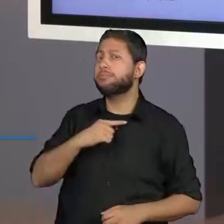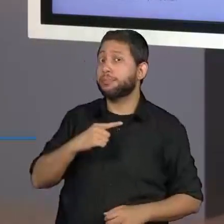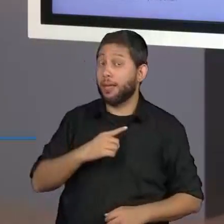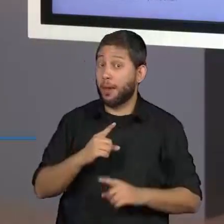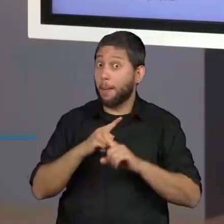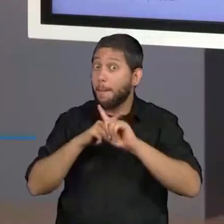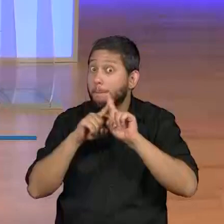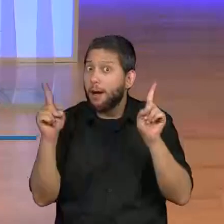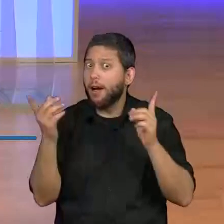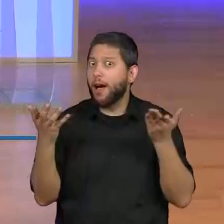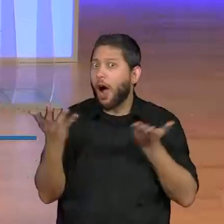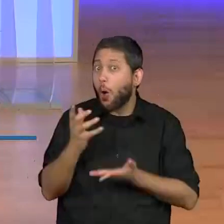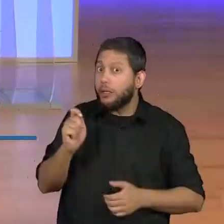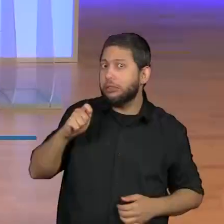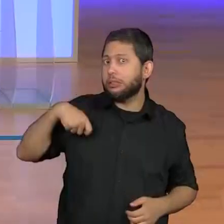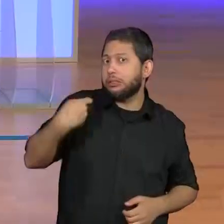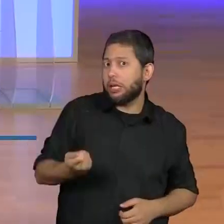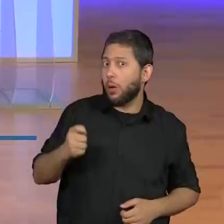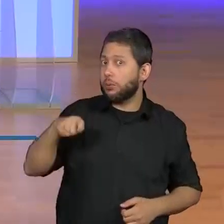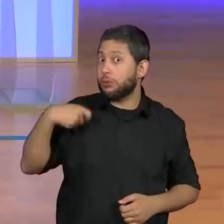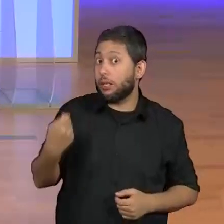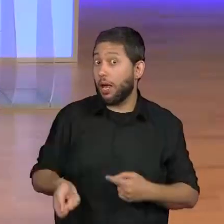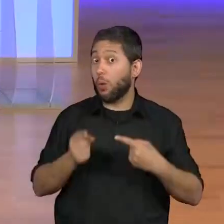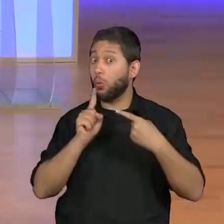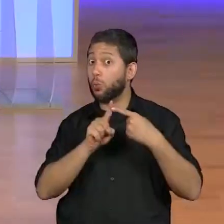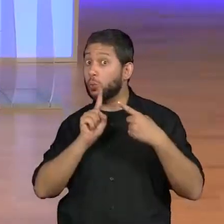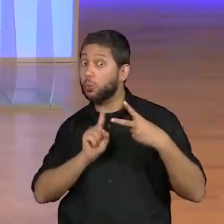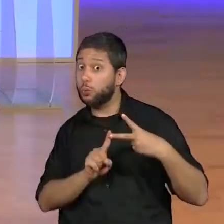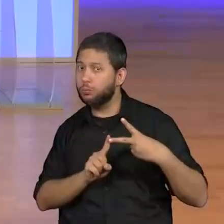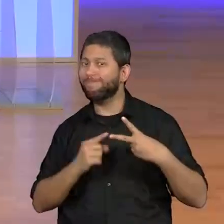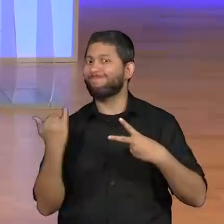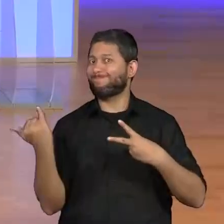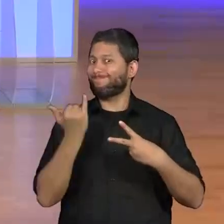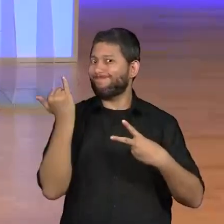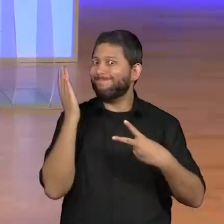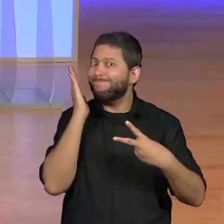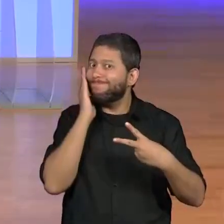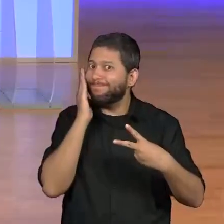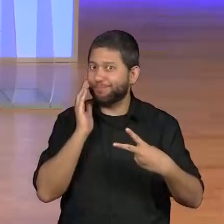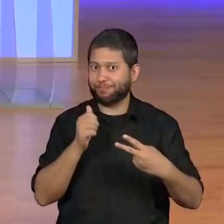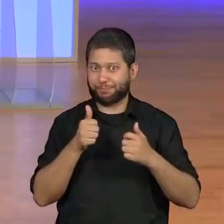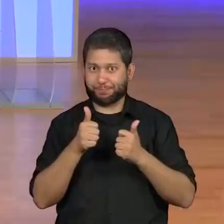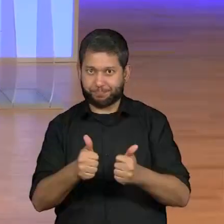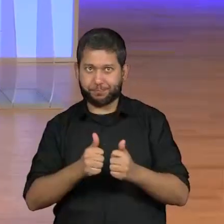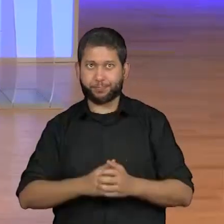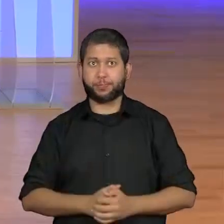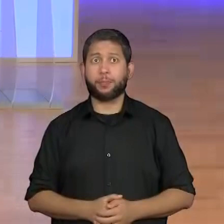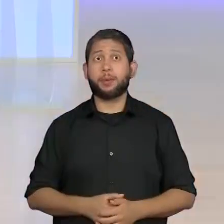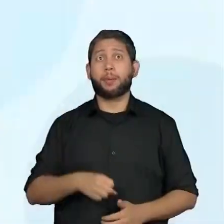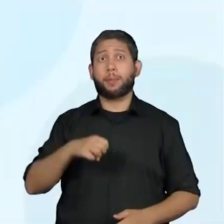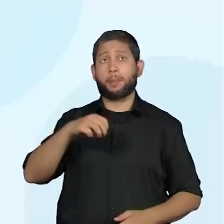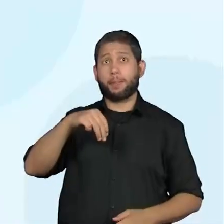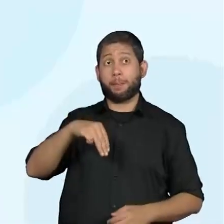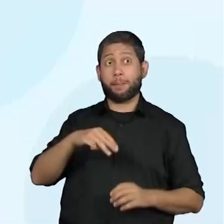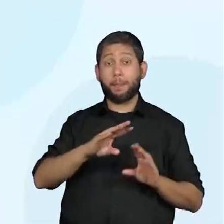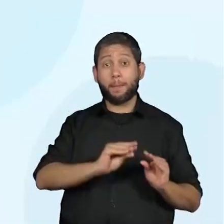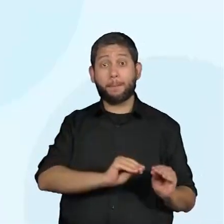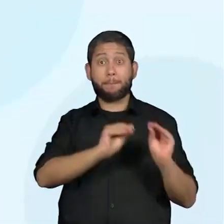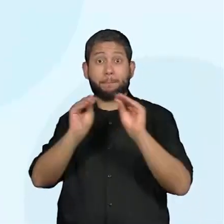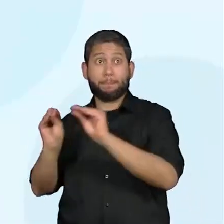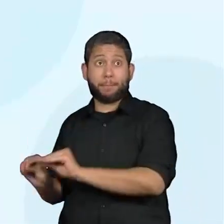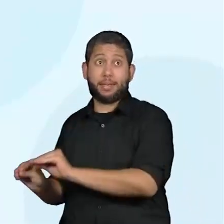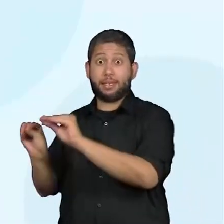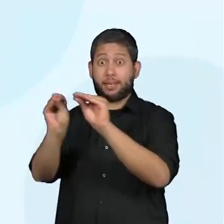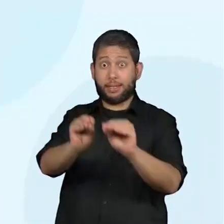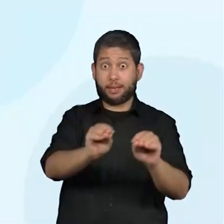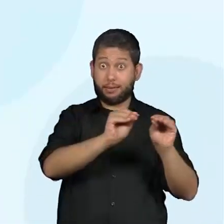à migração. Olha só, professora. Vamos lá. Então, nesse movimento migratório, professora, temos